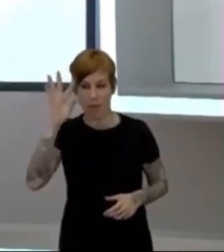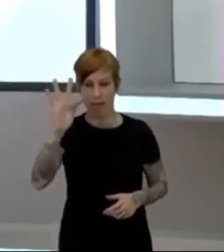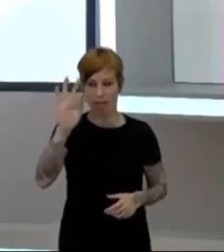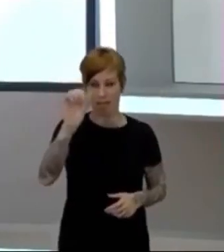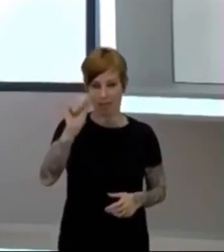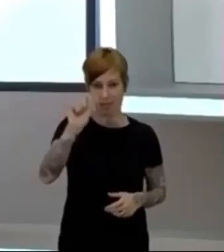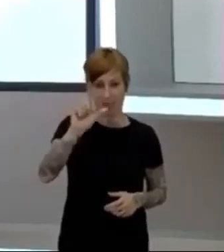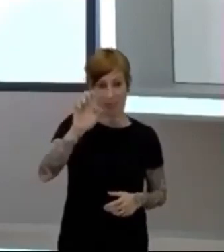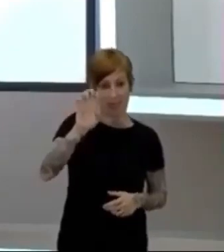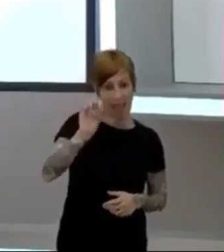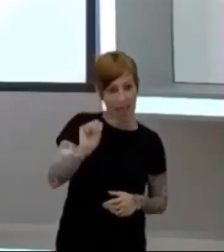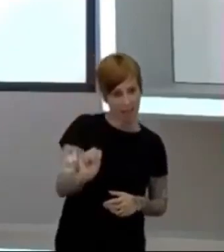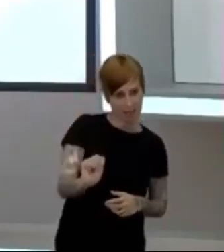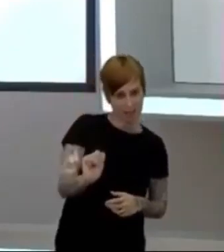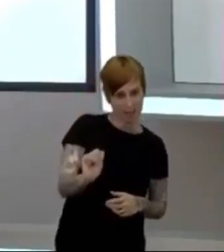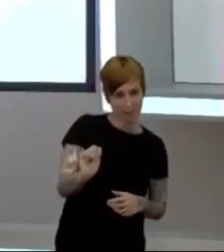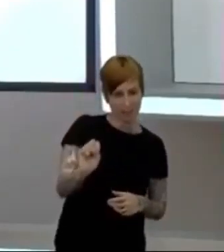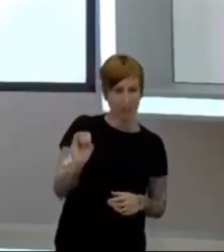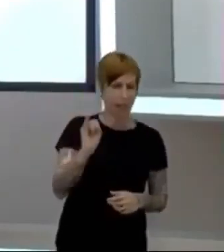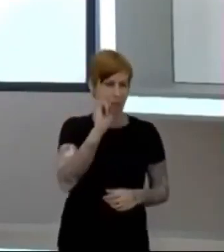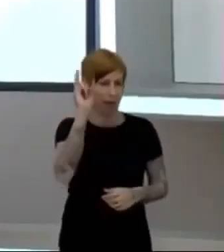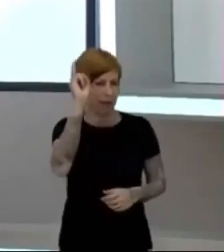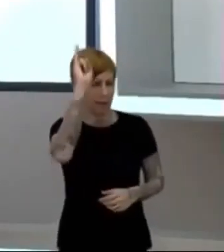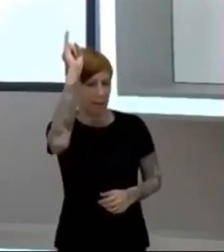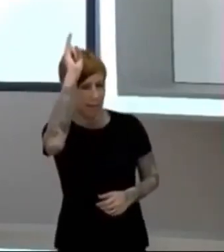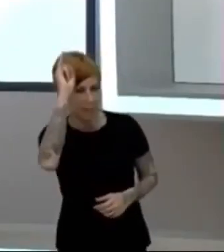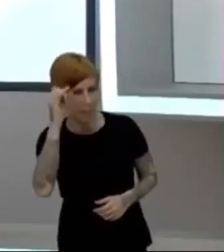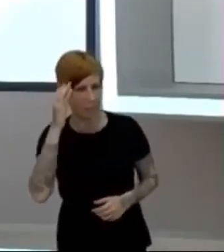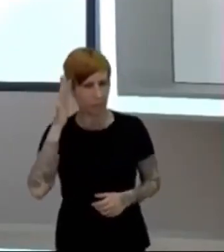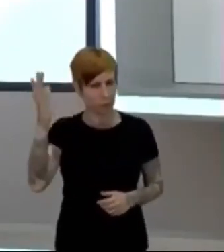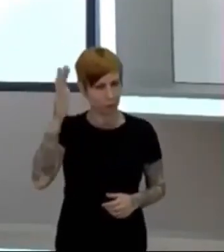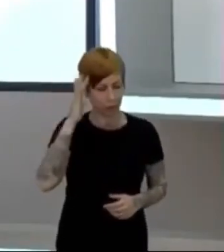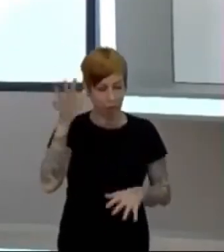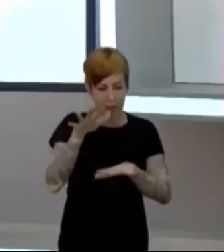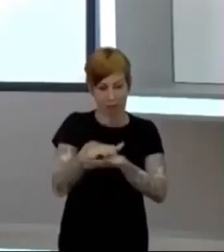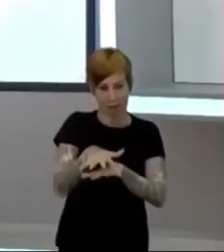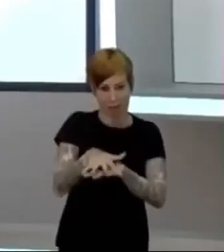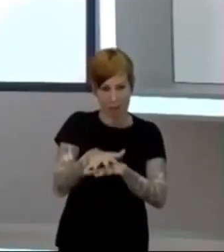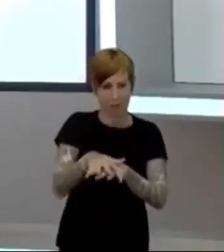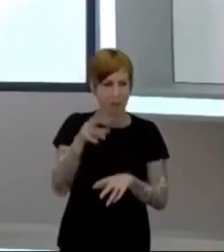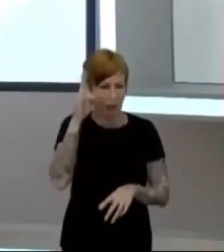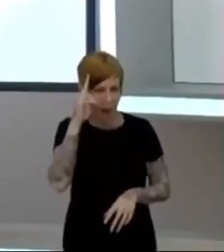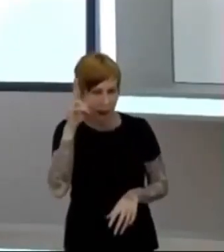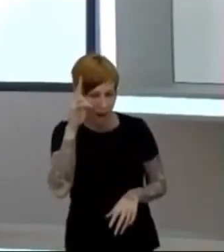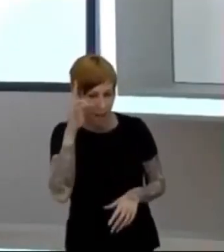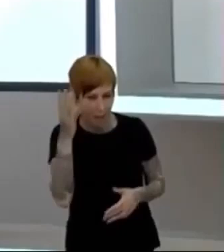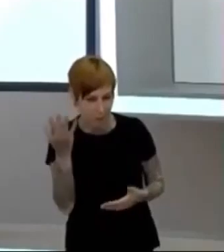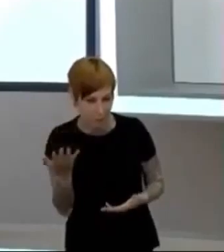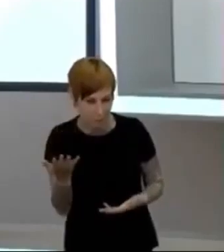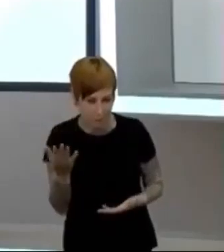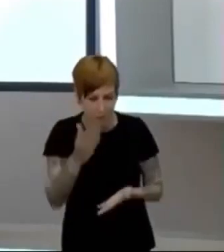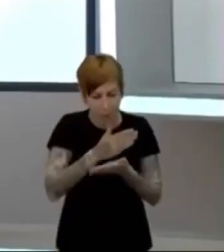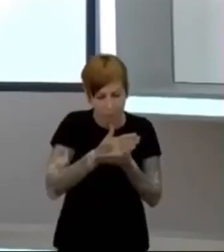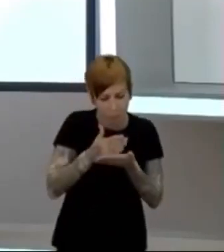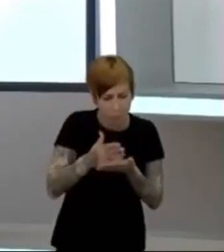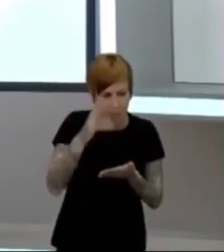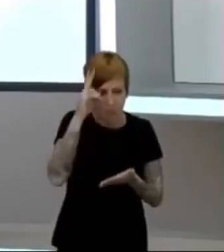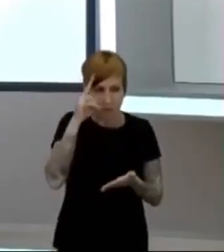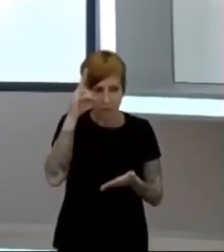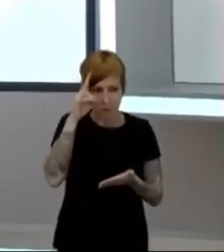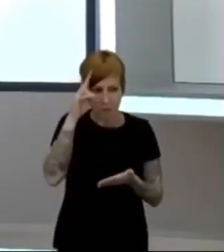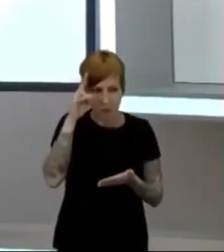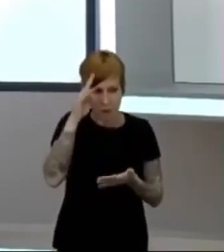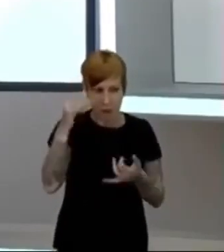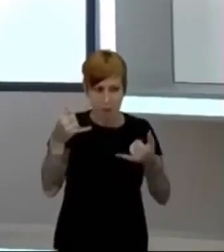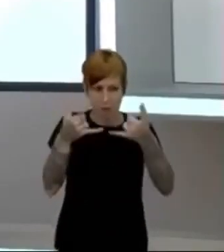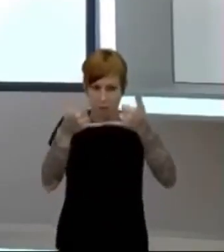Isso mesmo, vamos falar sobre esse importante teorema da matemática. Lembra do Teorema de Tales? Vou dar uma introdução para você lembrar do assunto,